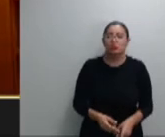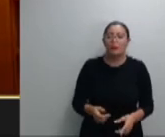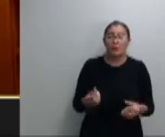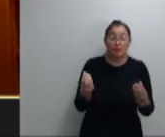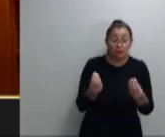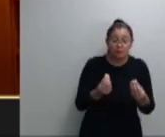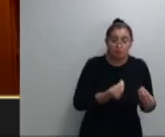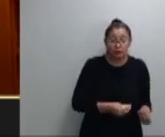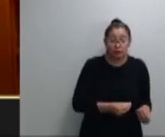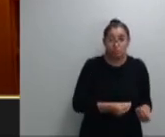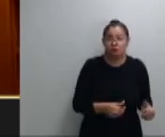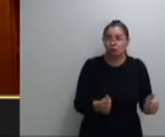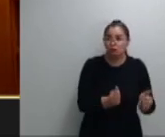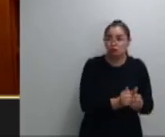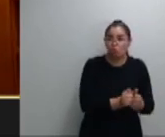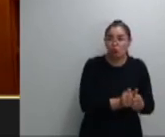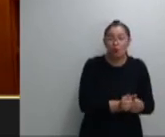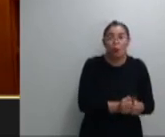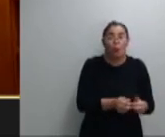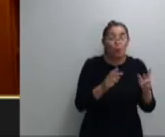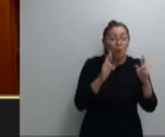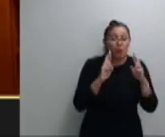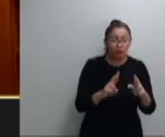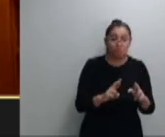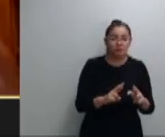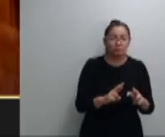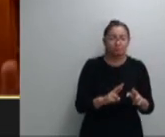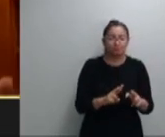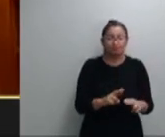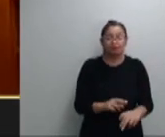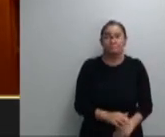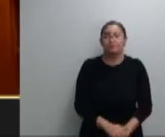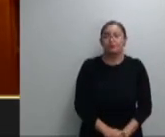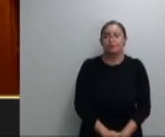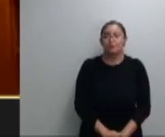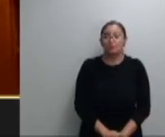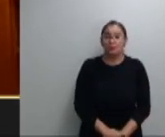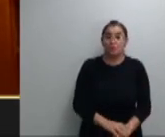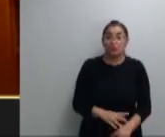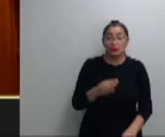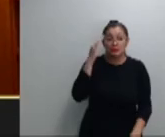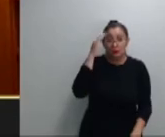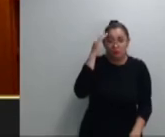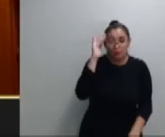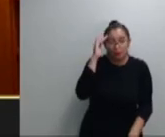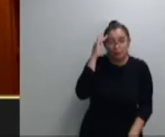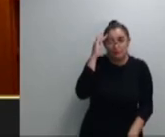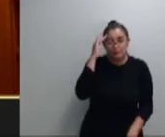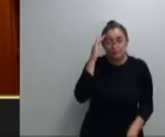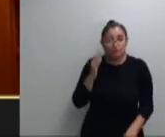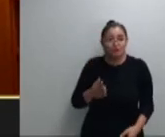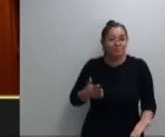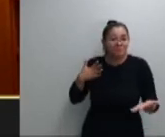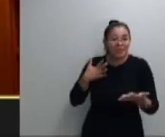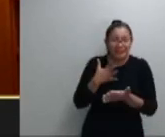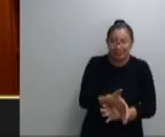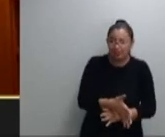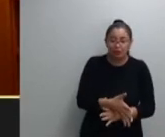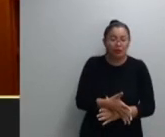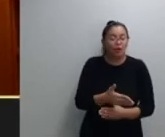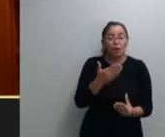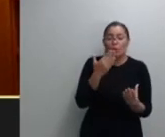quer seja pela razão linear de um 48 avos. Basicamente, então, o ele fez foi entrar com a ação judicial, mandado de segurança,